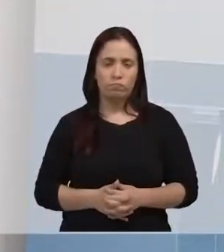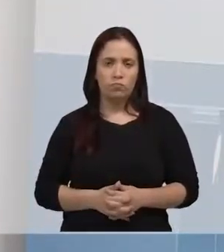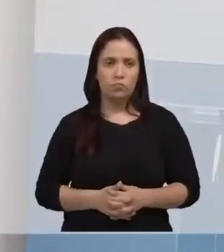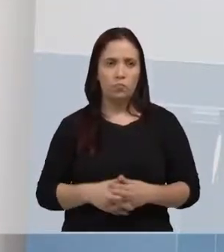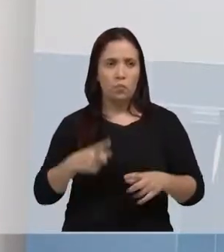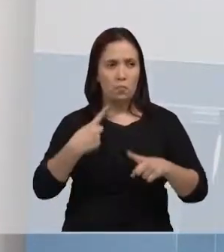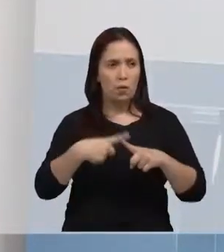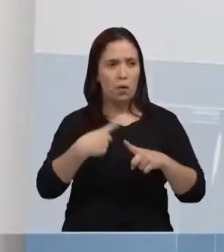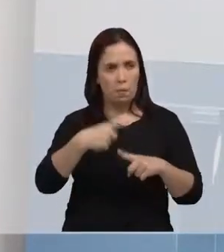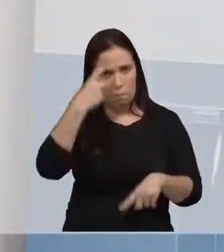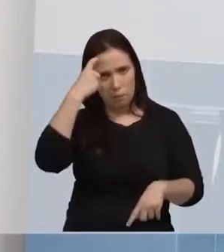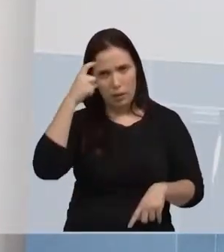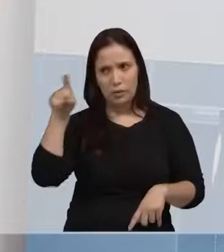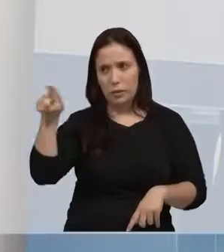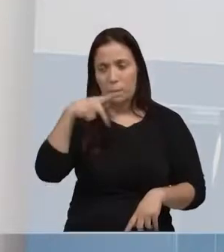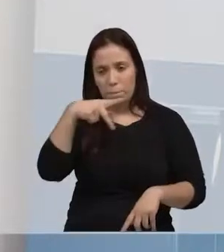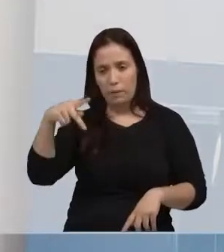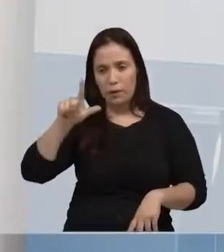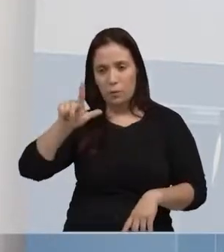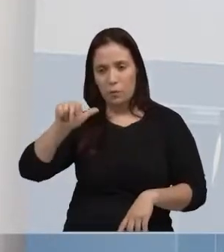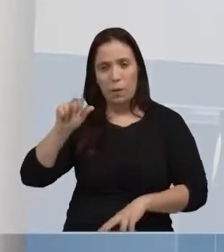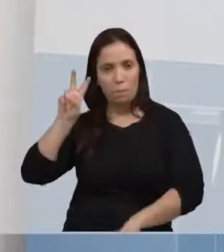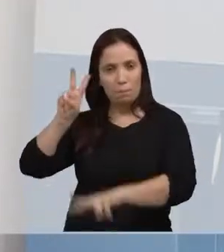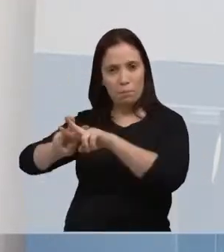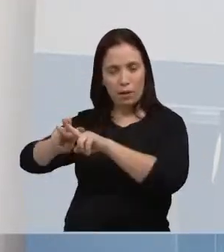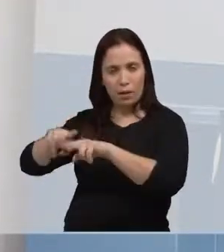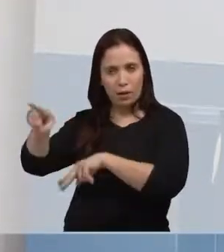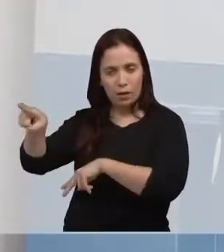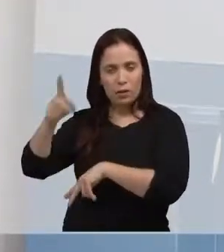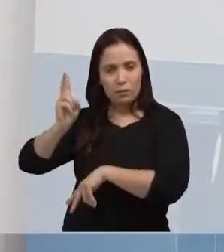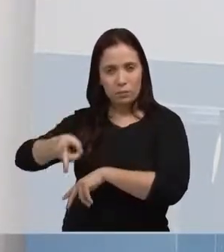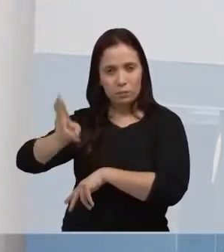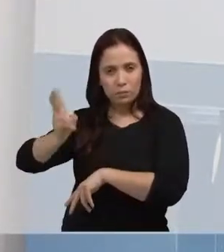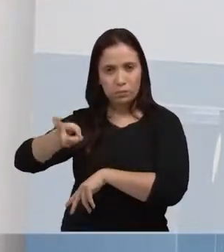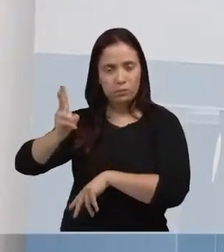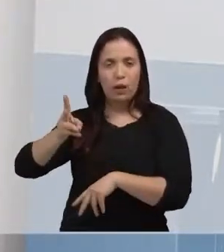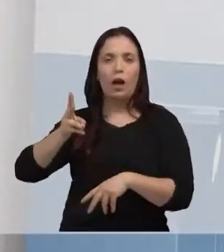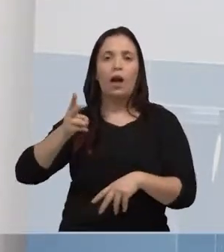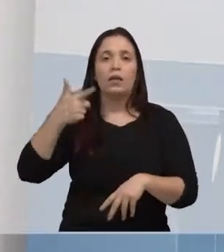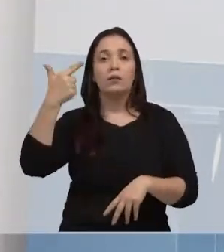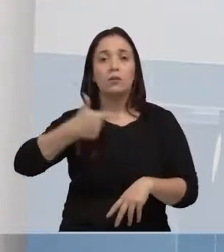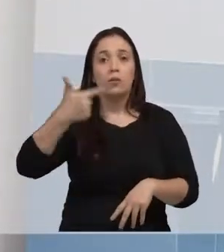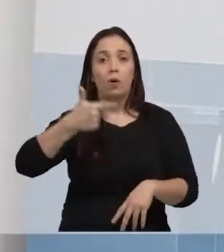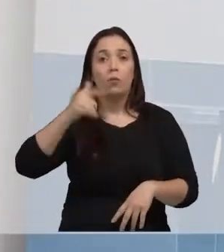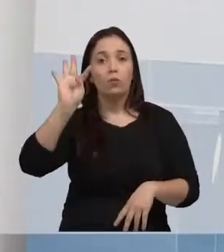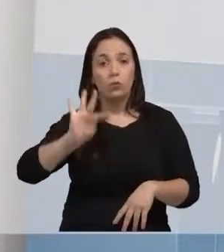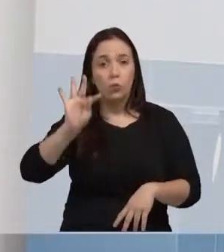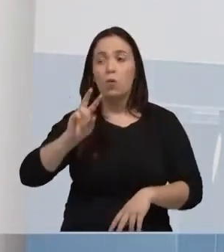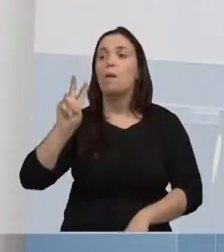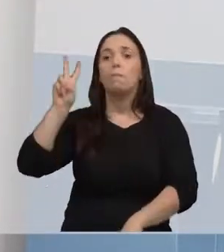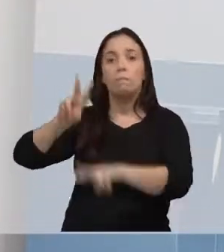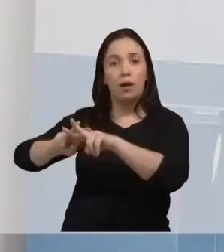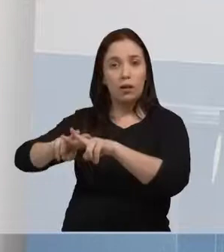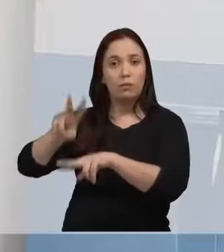o presidente Lula, mesmo preso, a população votaria, ele iria para o segundo turno preso,